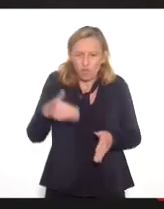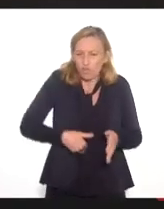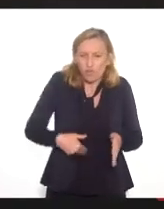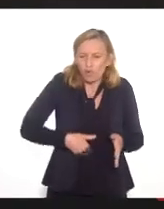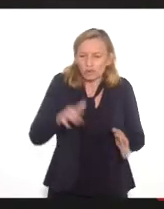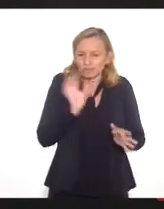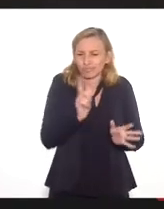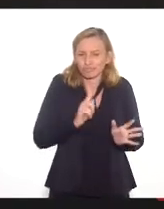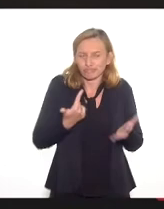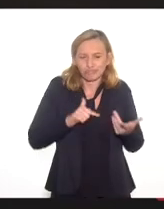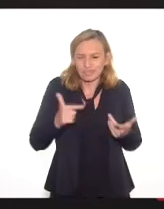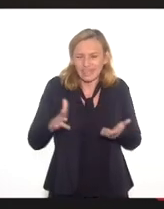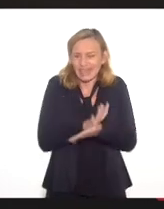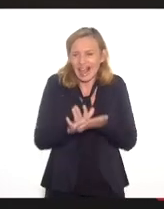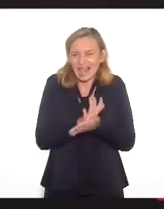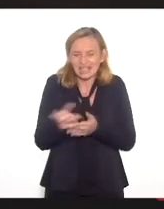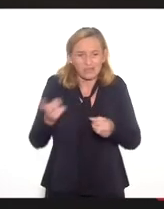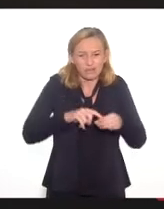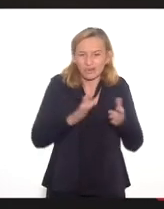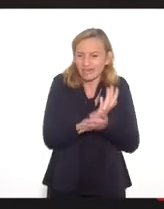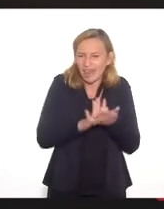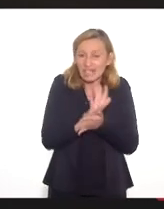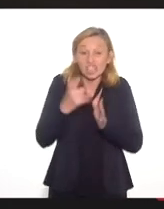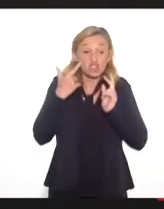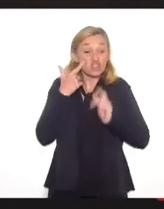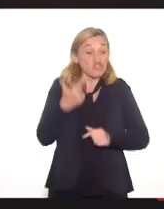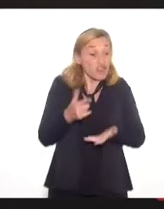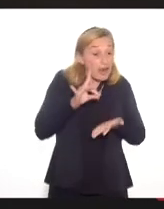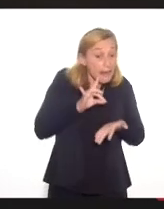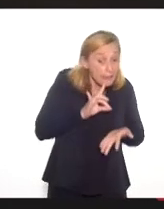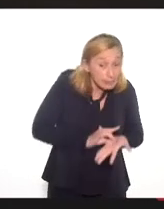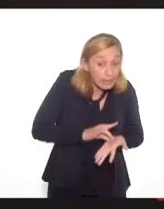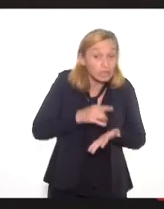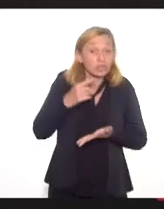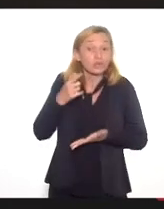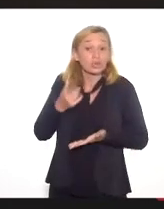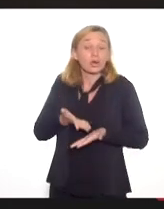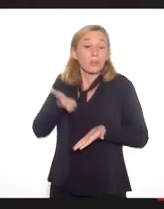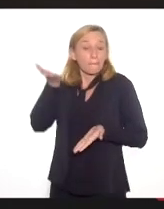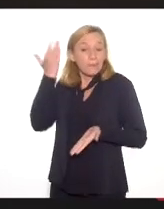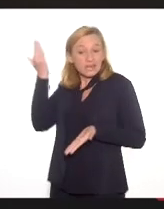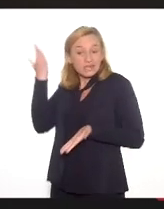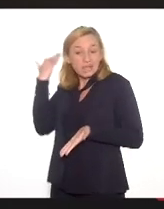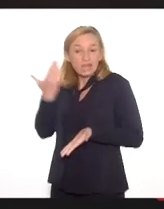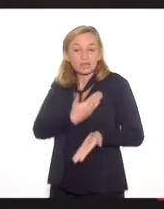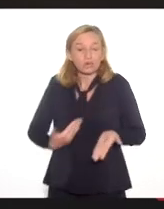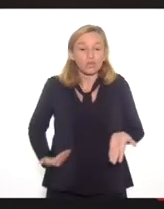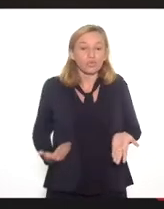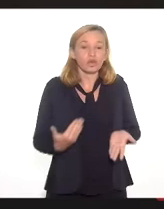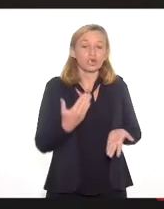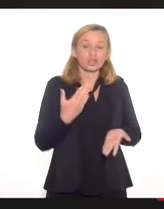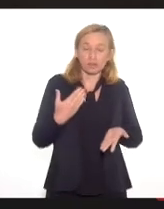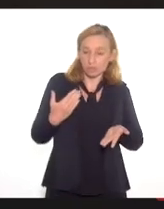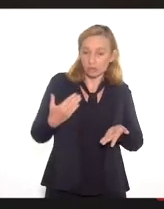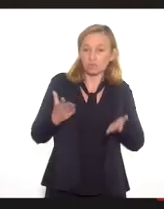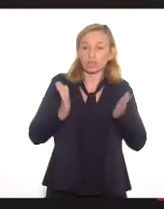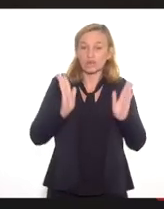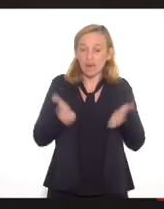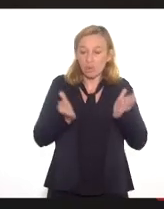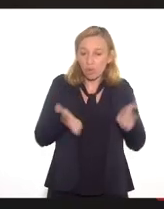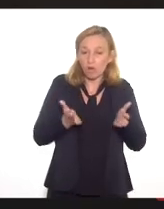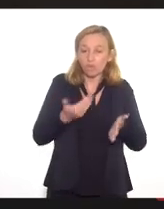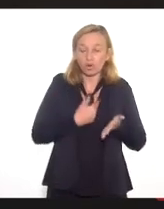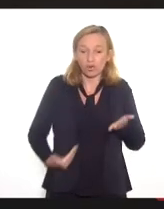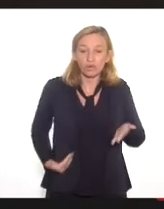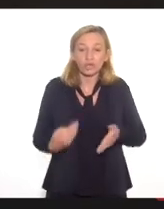e aí a gente olha para a realidade do que foi o governo Bolsonaro desde o seu início que